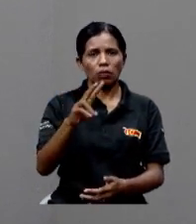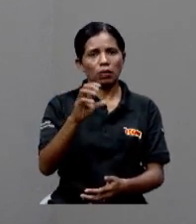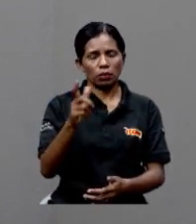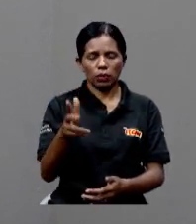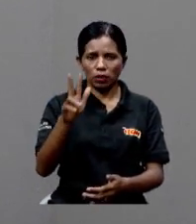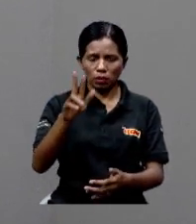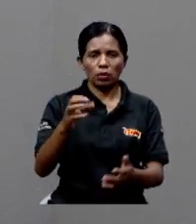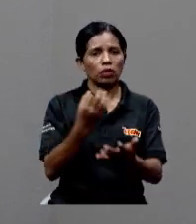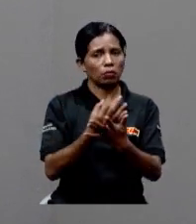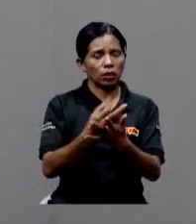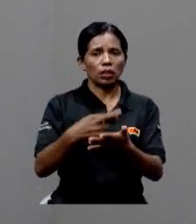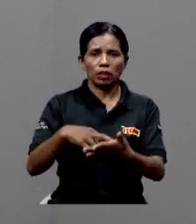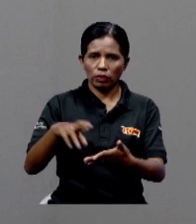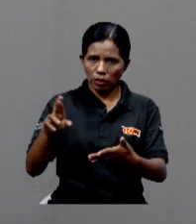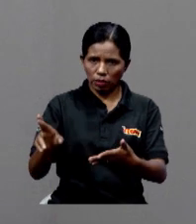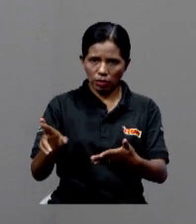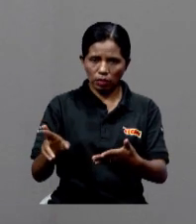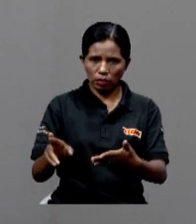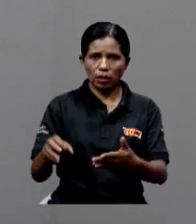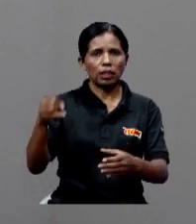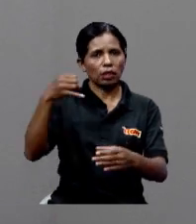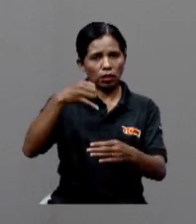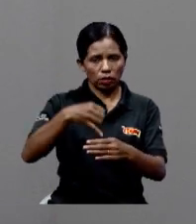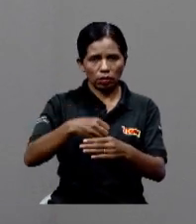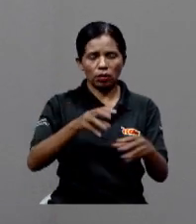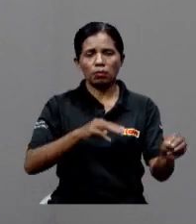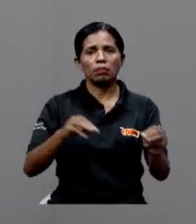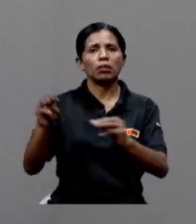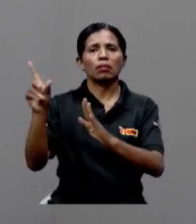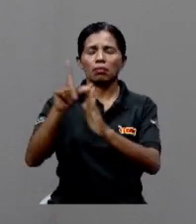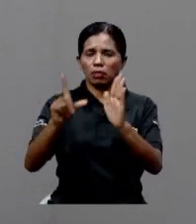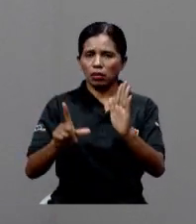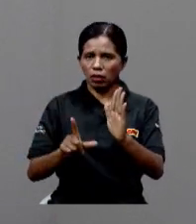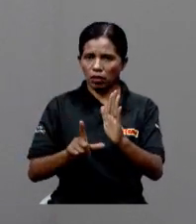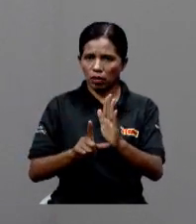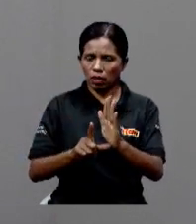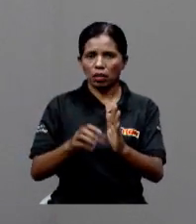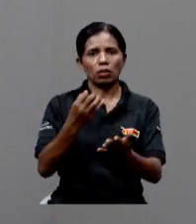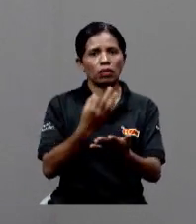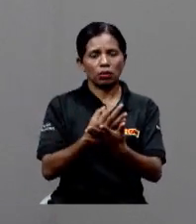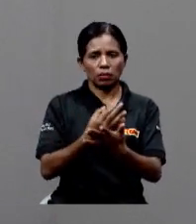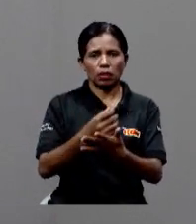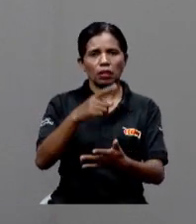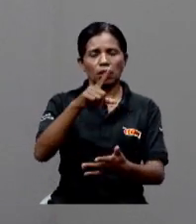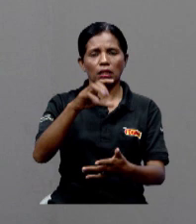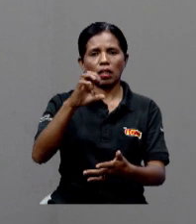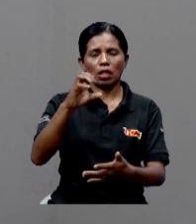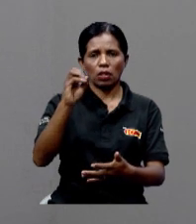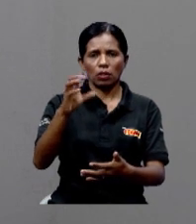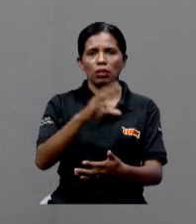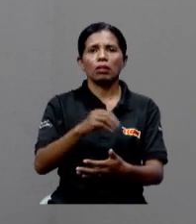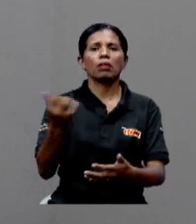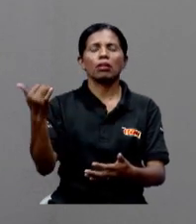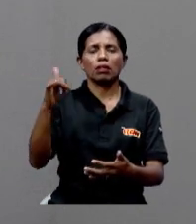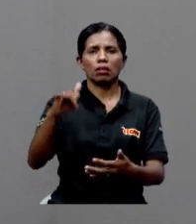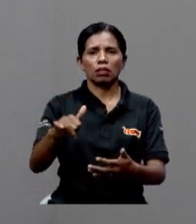Orçamento Retificativo Nilara Nemos, inclui uma alteração da lei enquadramento orçamental, LEO, neba ia